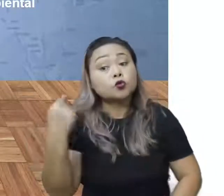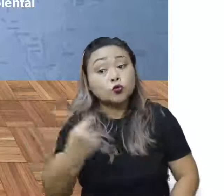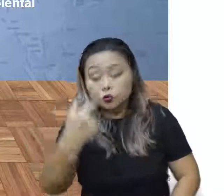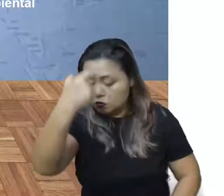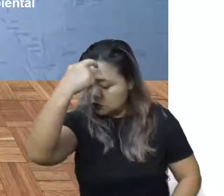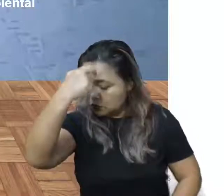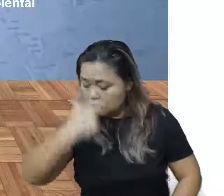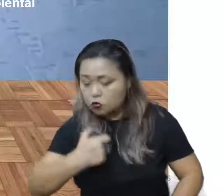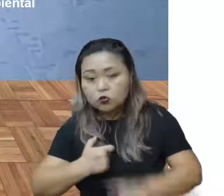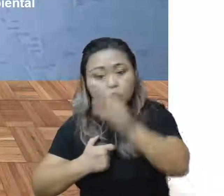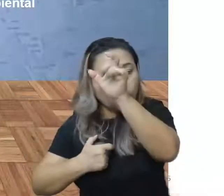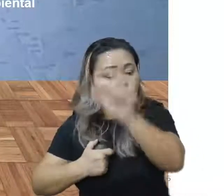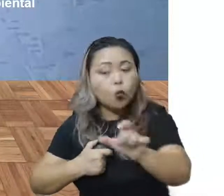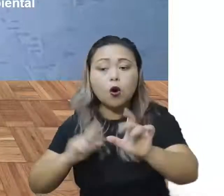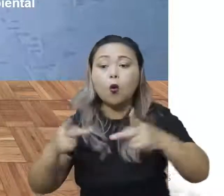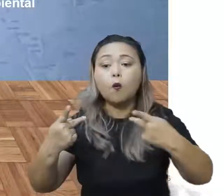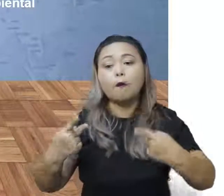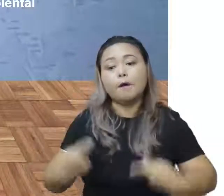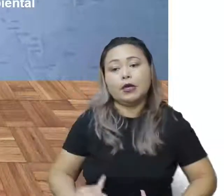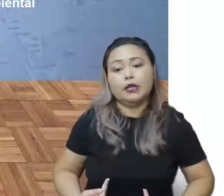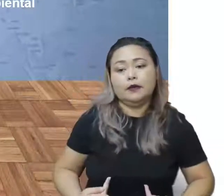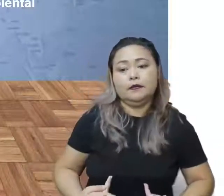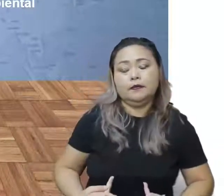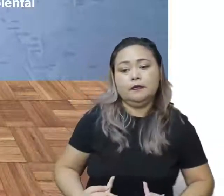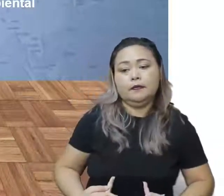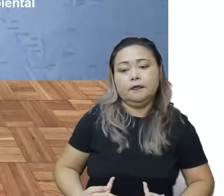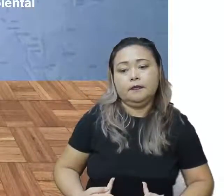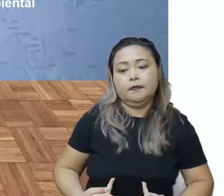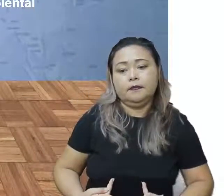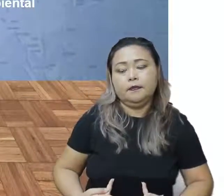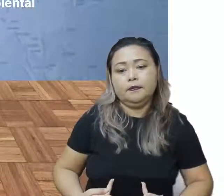nós, espécie humana.